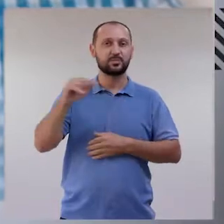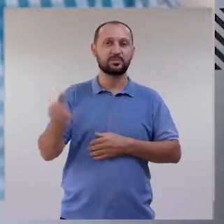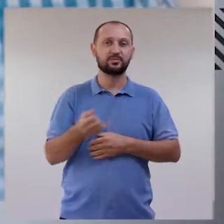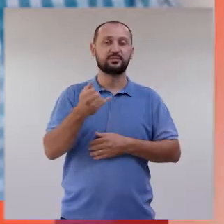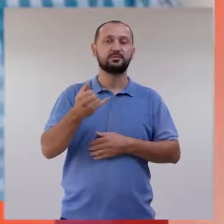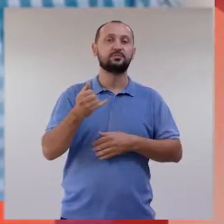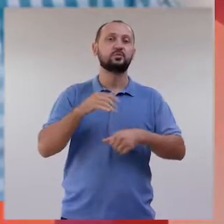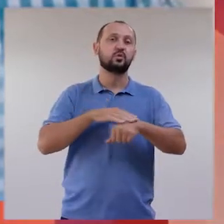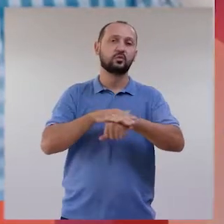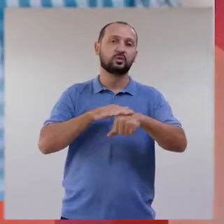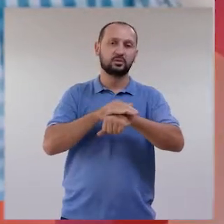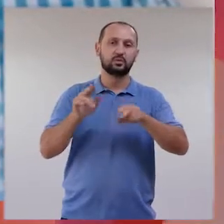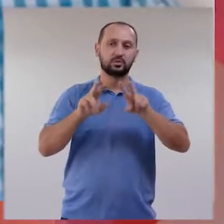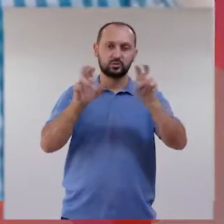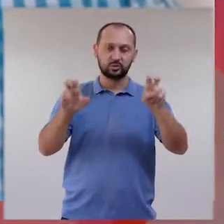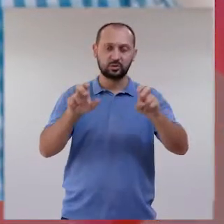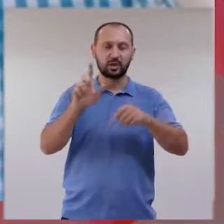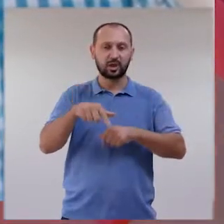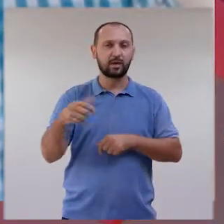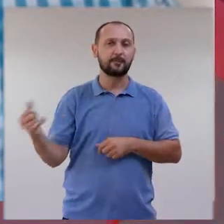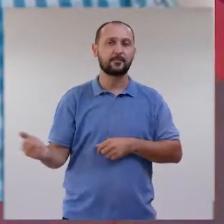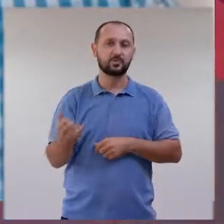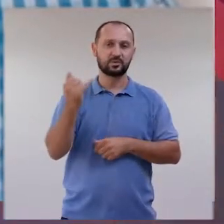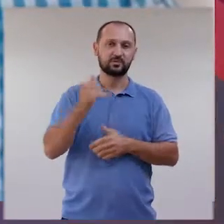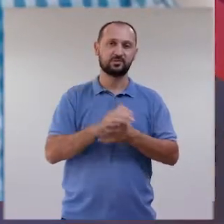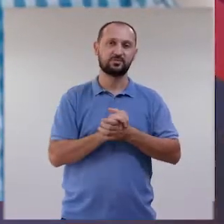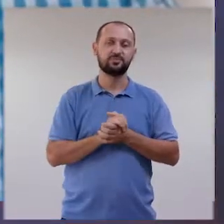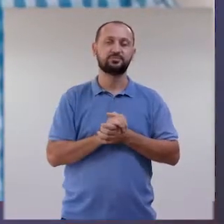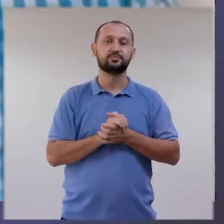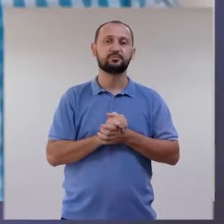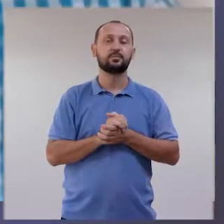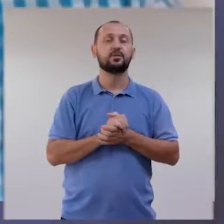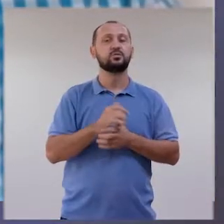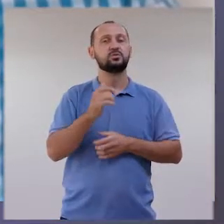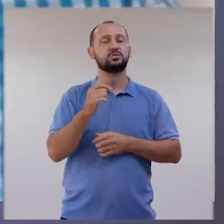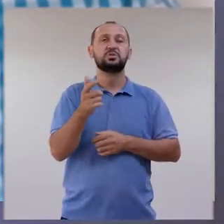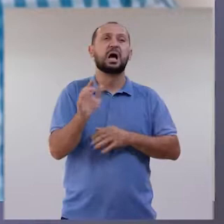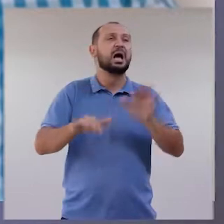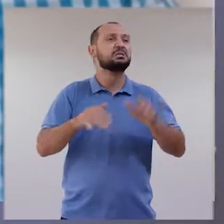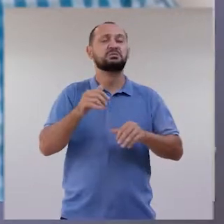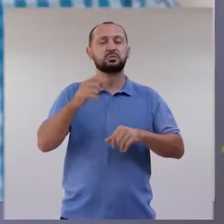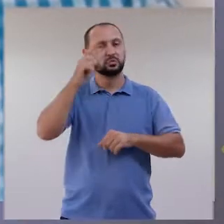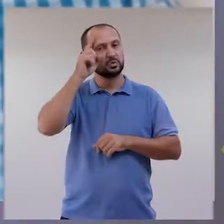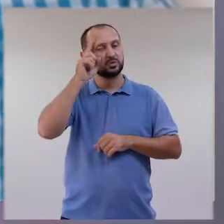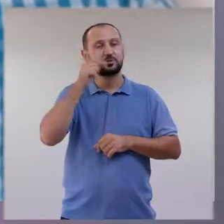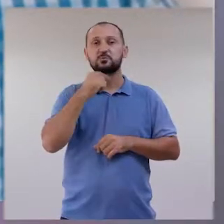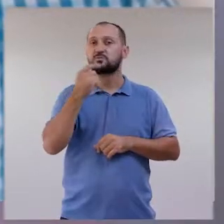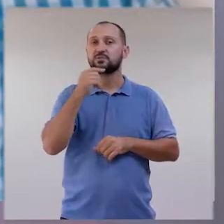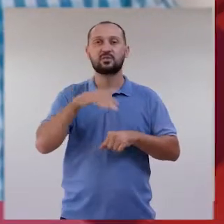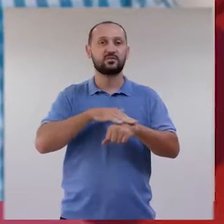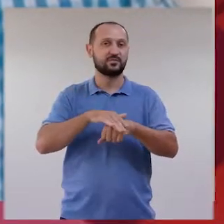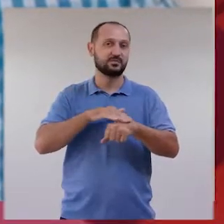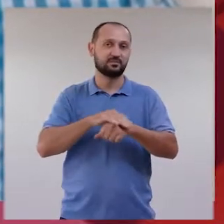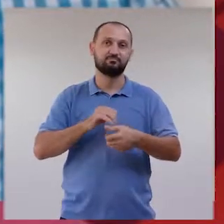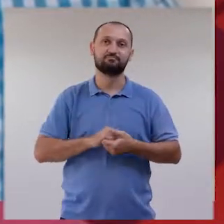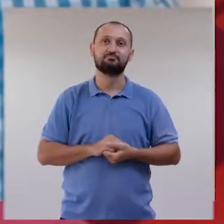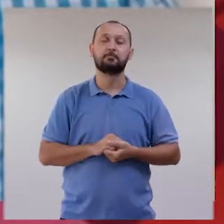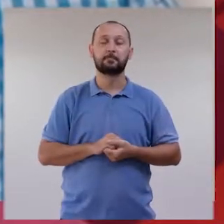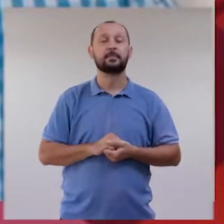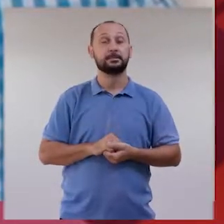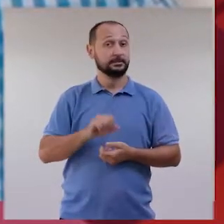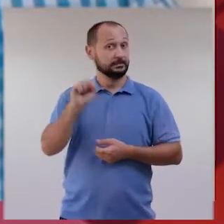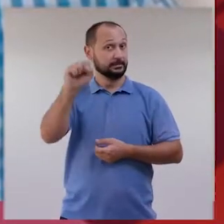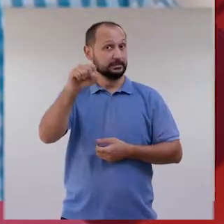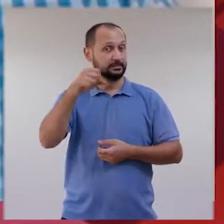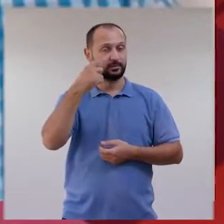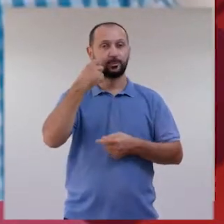pela oportunidade de falar sobre esse assunto, né, tão importante e que a gente costuma não conversar no dia a dia, né?